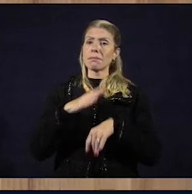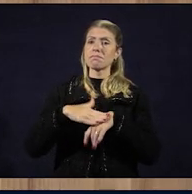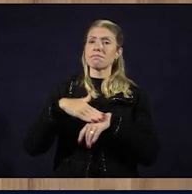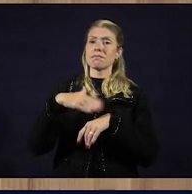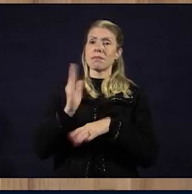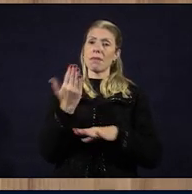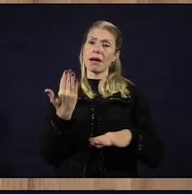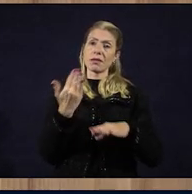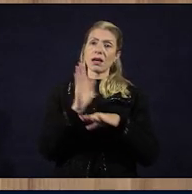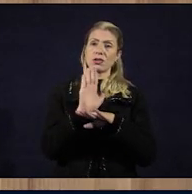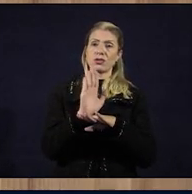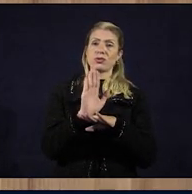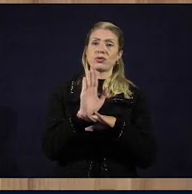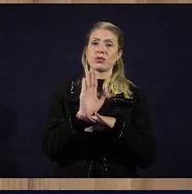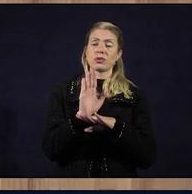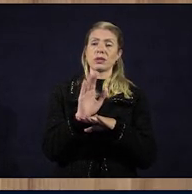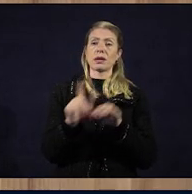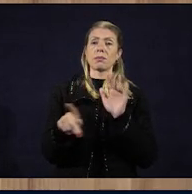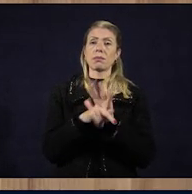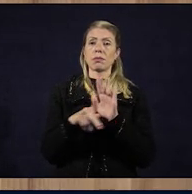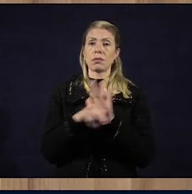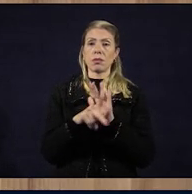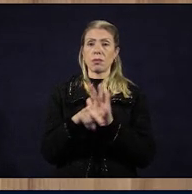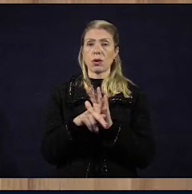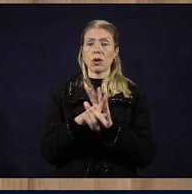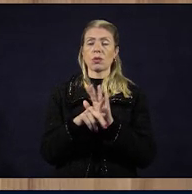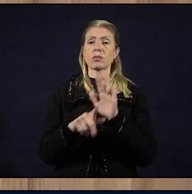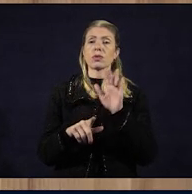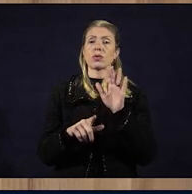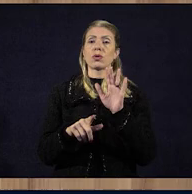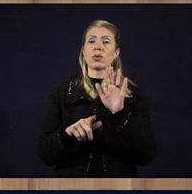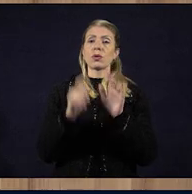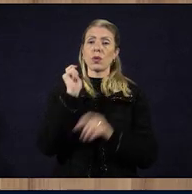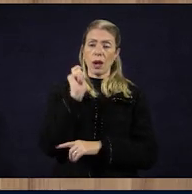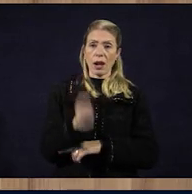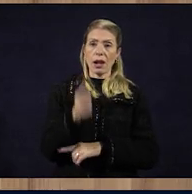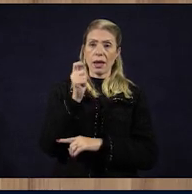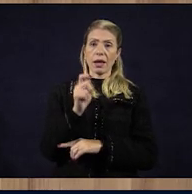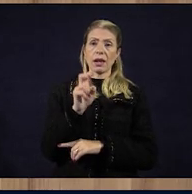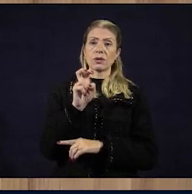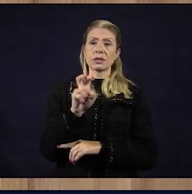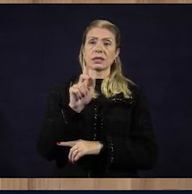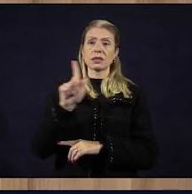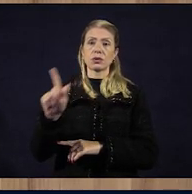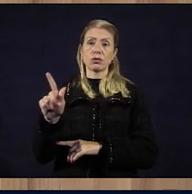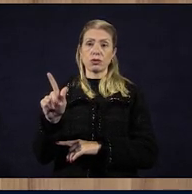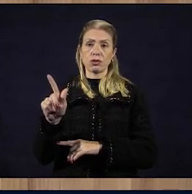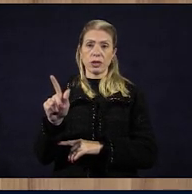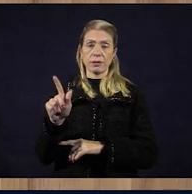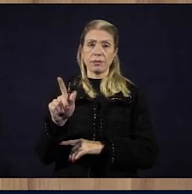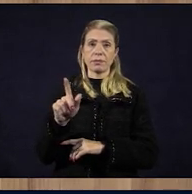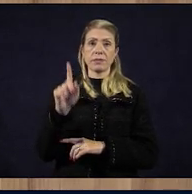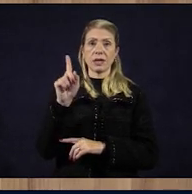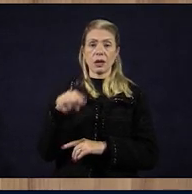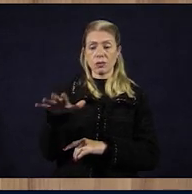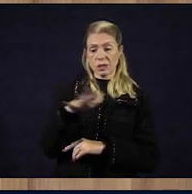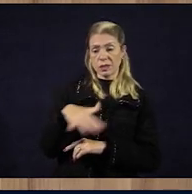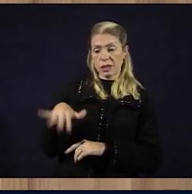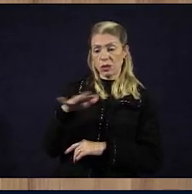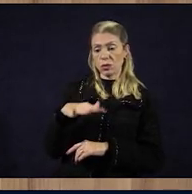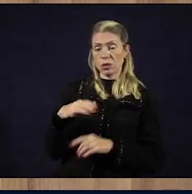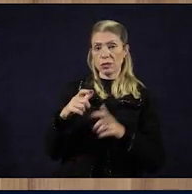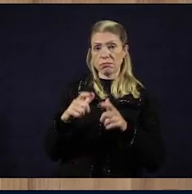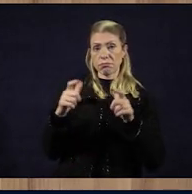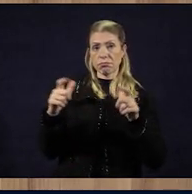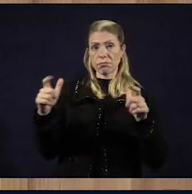o leilão de 5g então acredito que esse setor que era um setor um pouco esquecido nós evoluímos muito